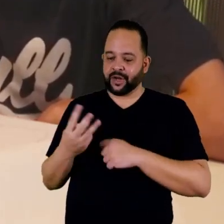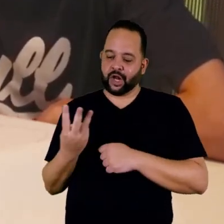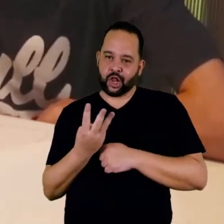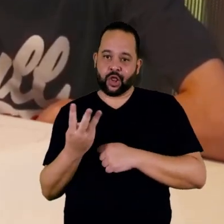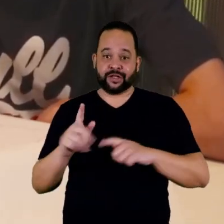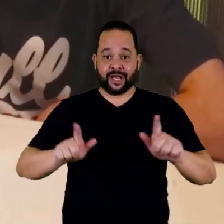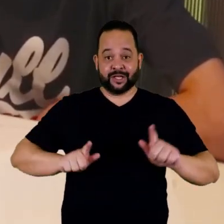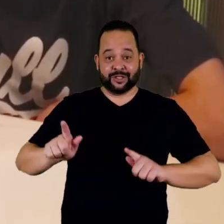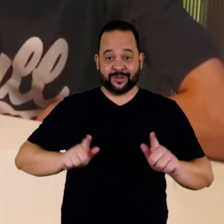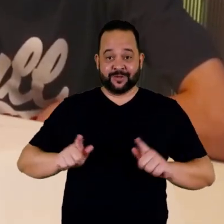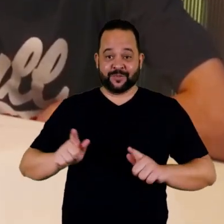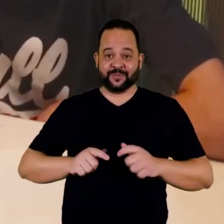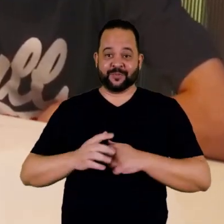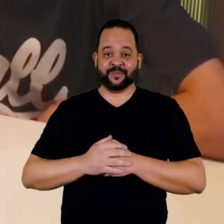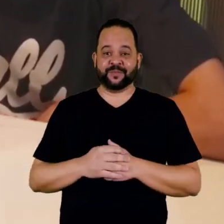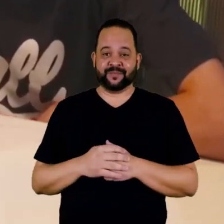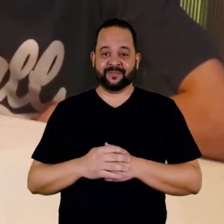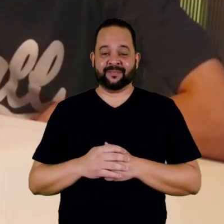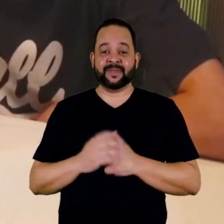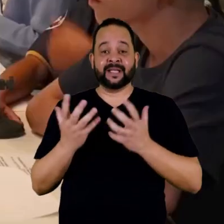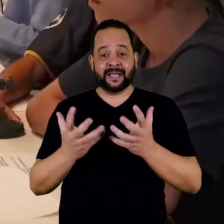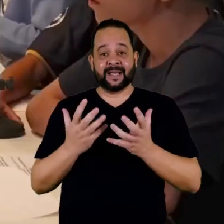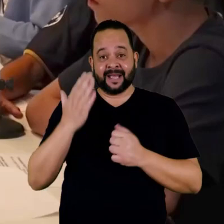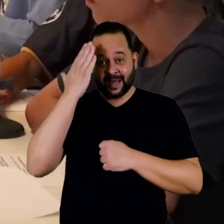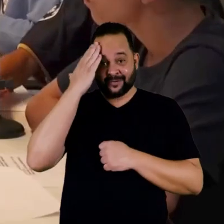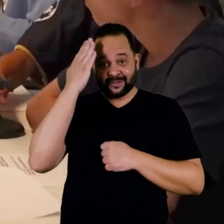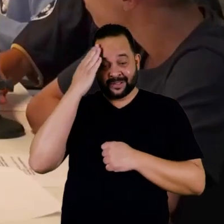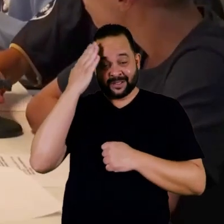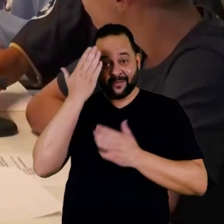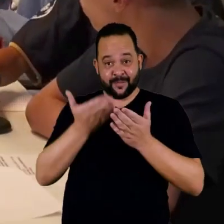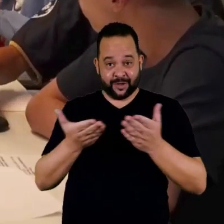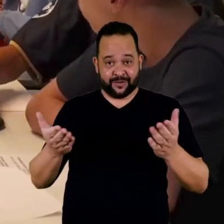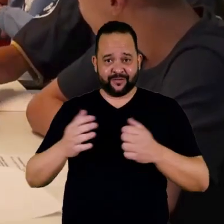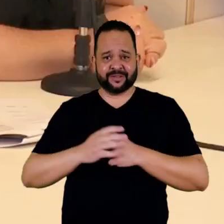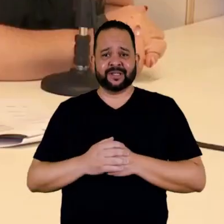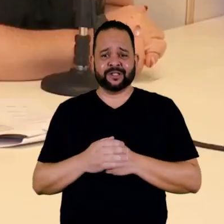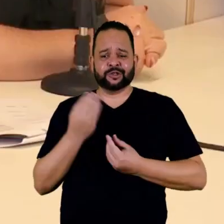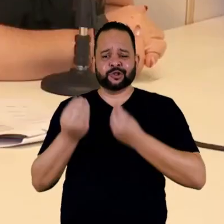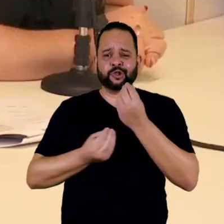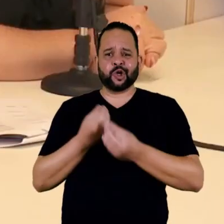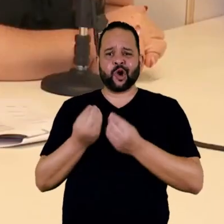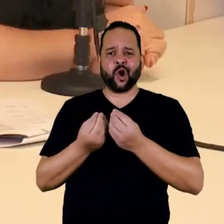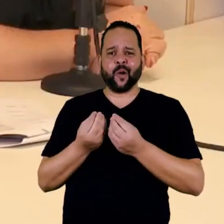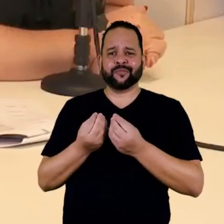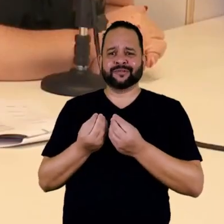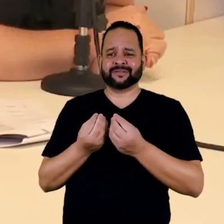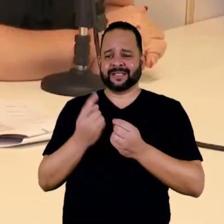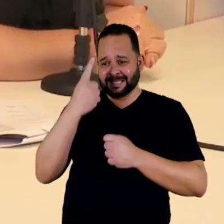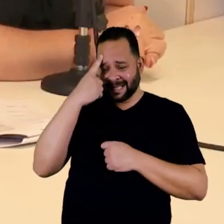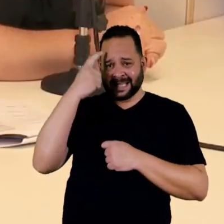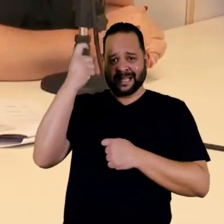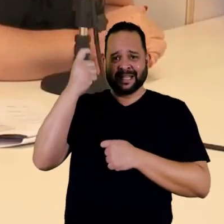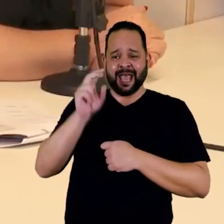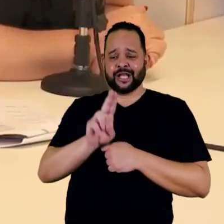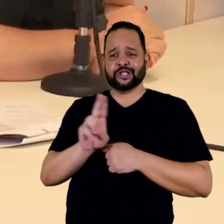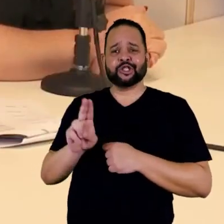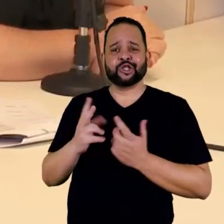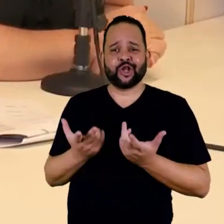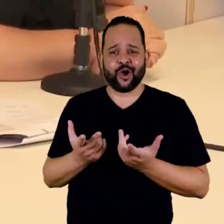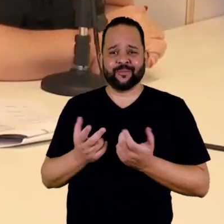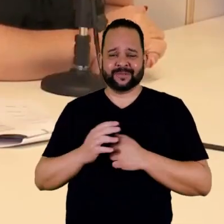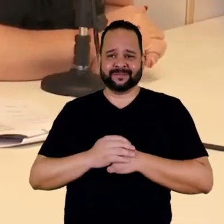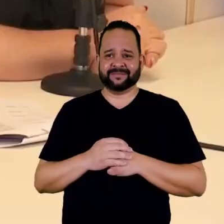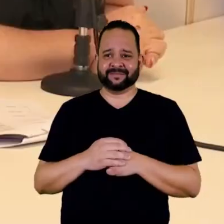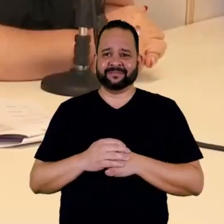primos e é isso gente eu queria saber de vocês de onde que saíram ess esses nomes aí agora ou esses